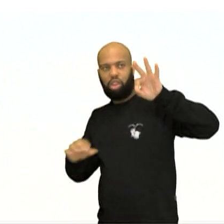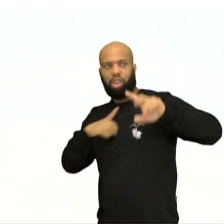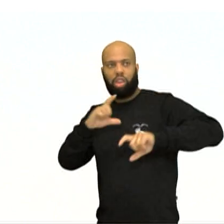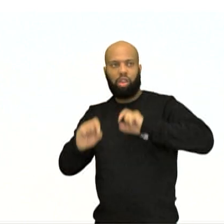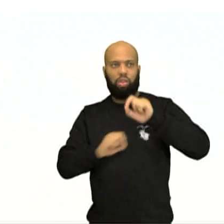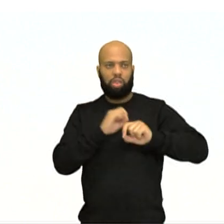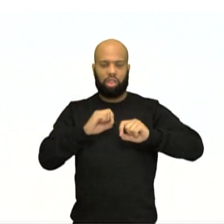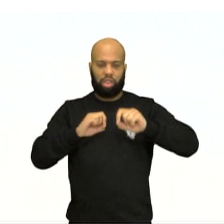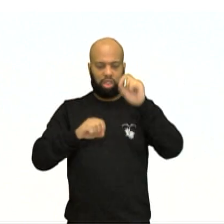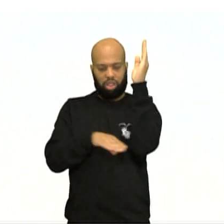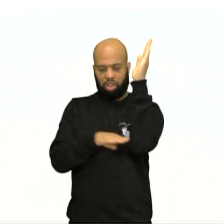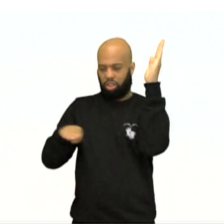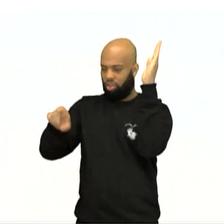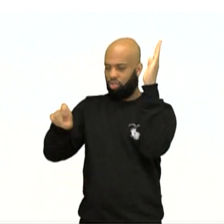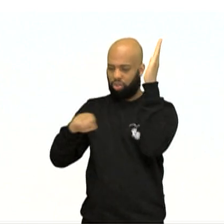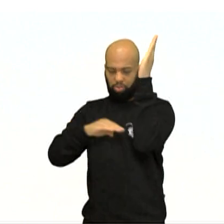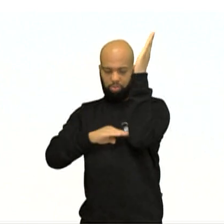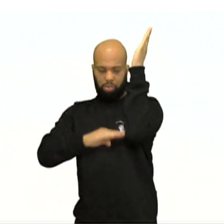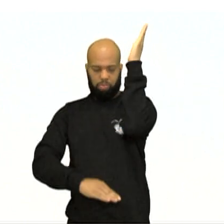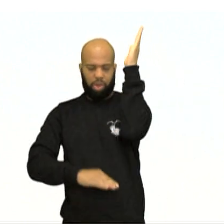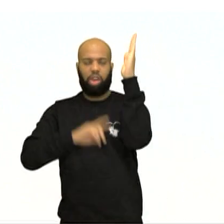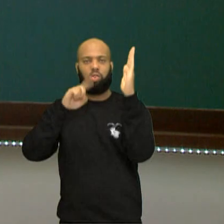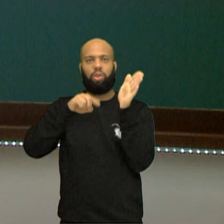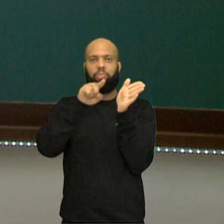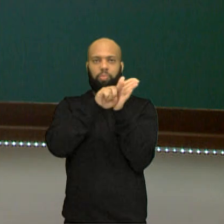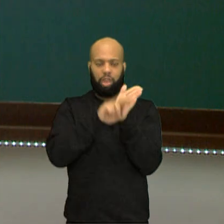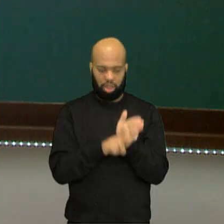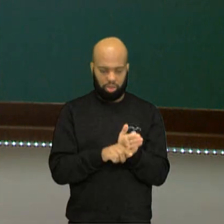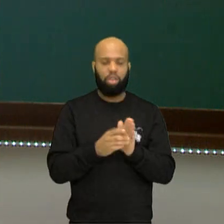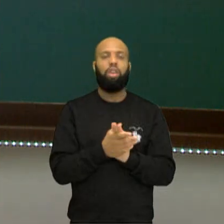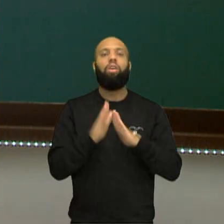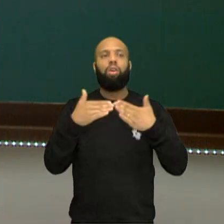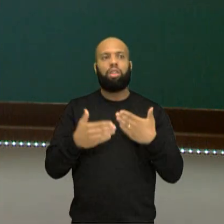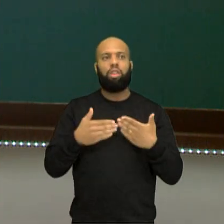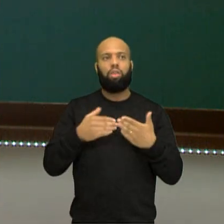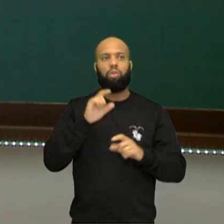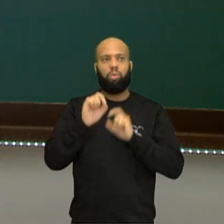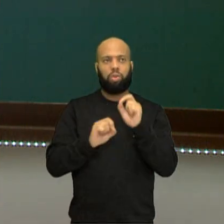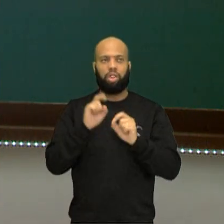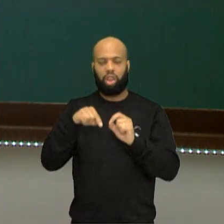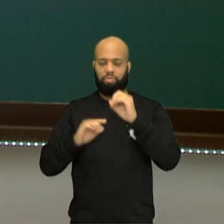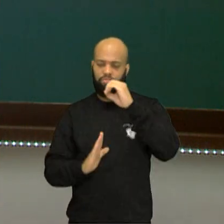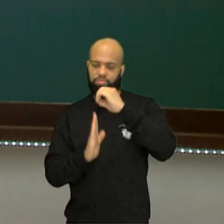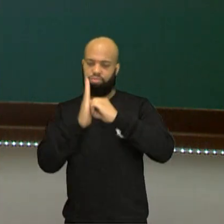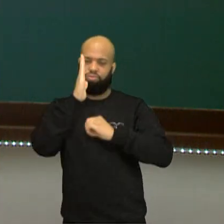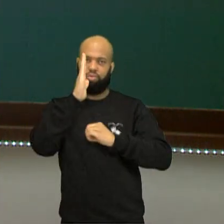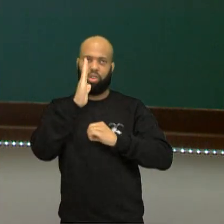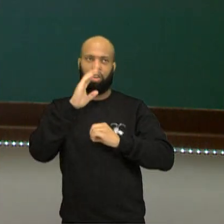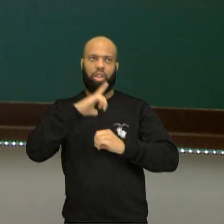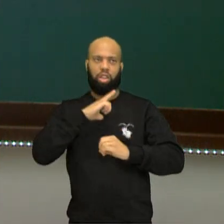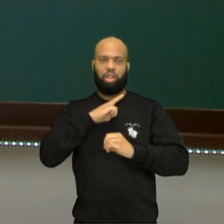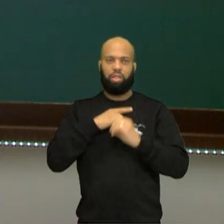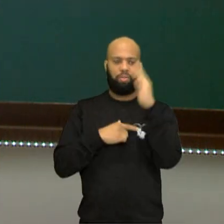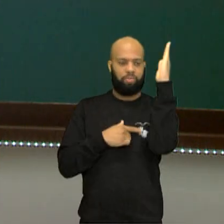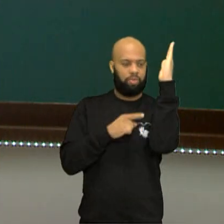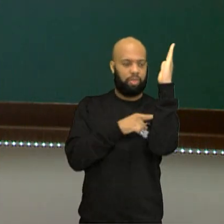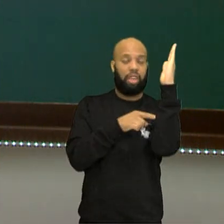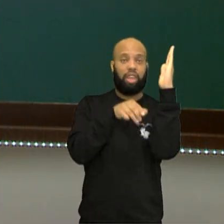eixo x, então resultando aí em valores negativos. Lembrando então que essa reta ela é paralela ao eixo